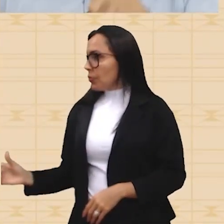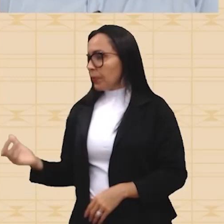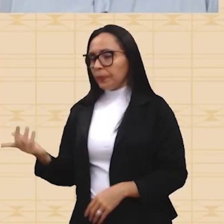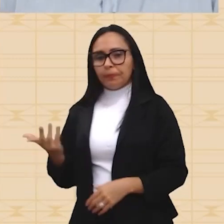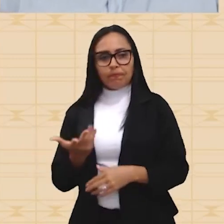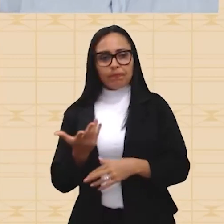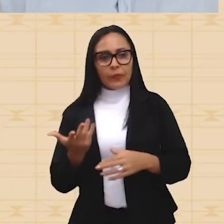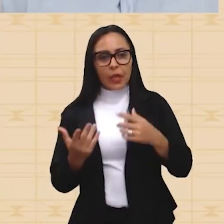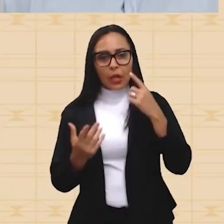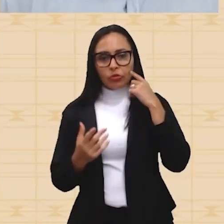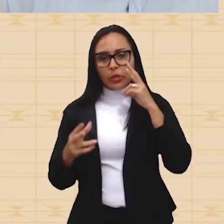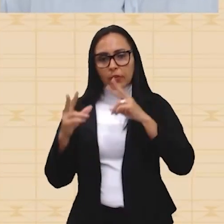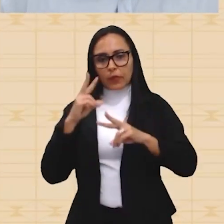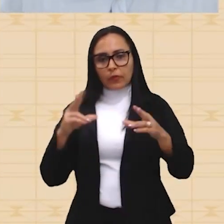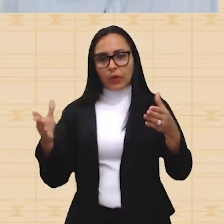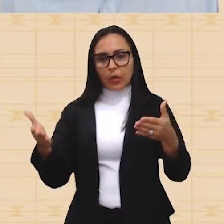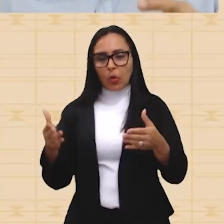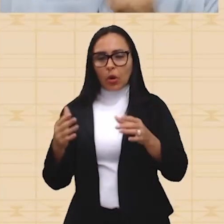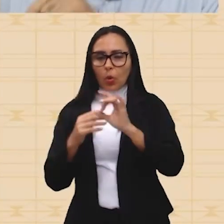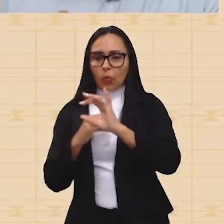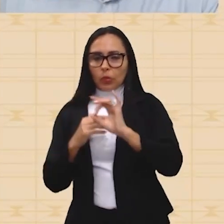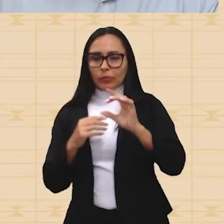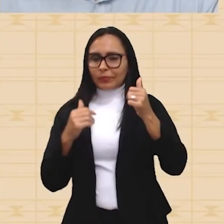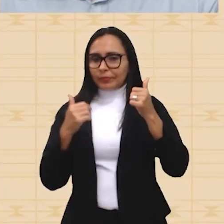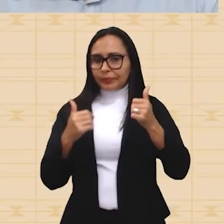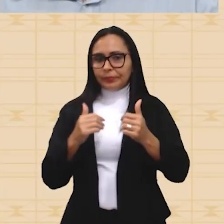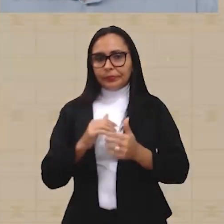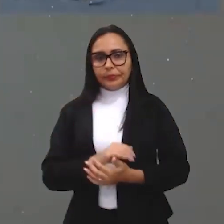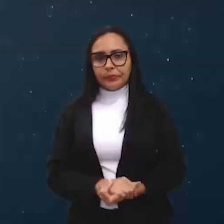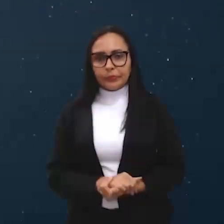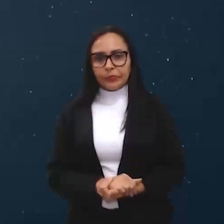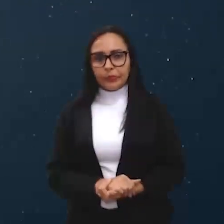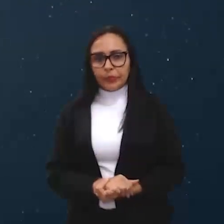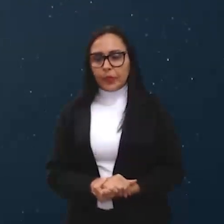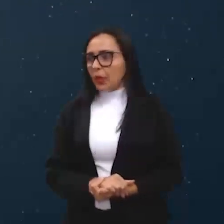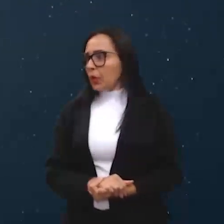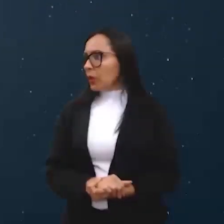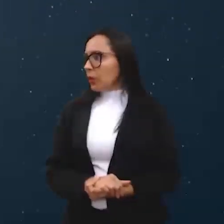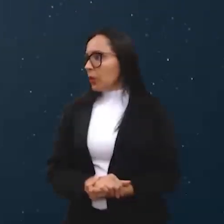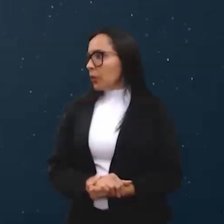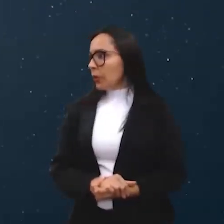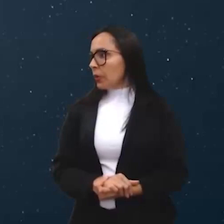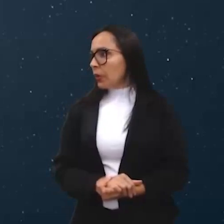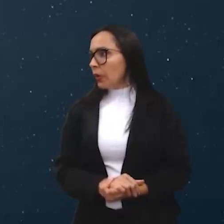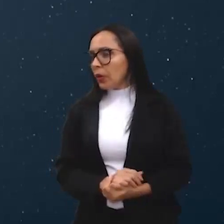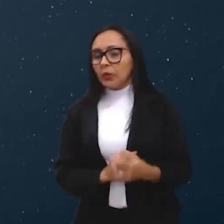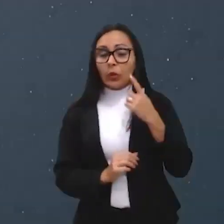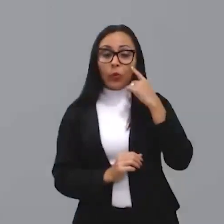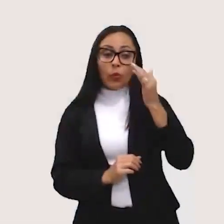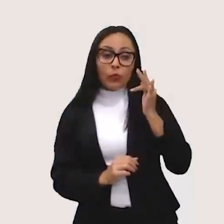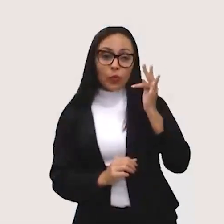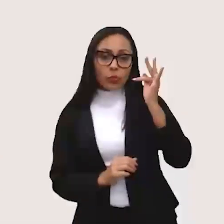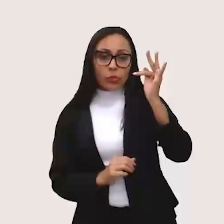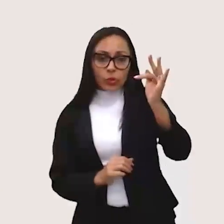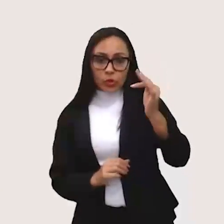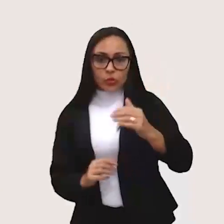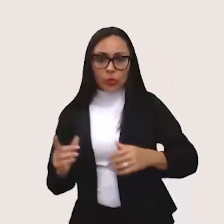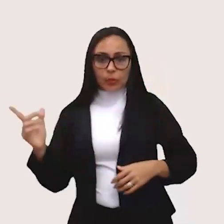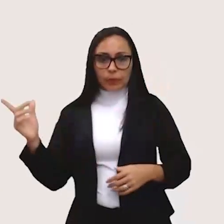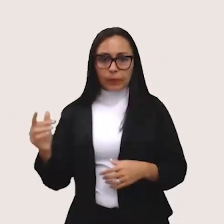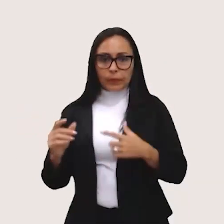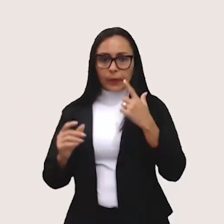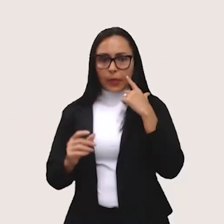aí é o que a gente vai ver agora um por um, tá bom? Bora ler esse textinho aí que é muito importante. O futurismo, ele